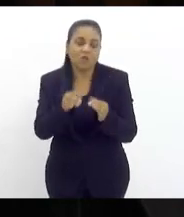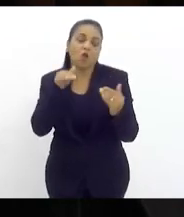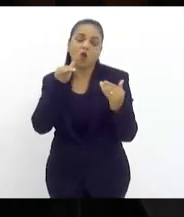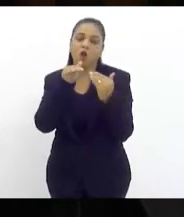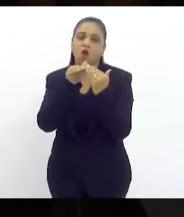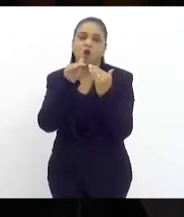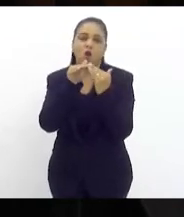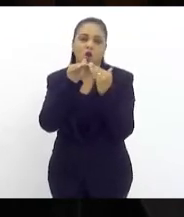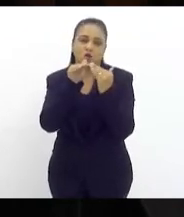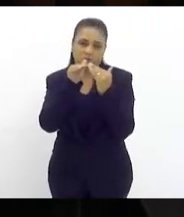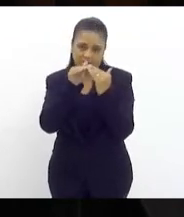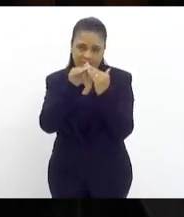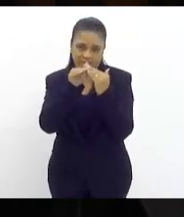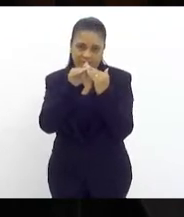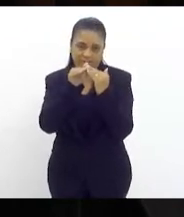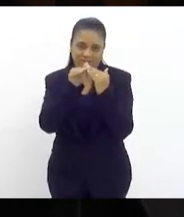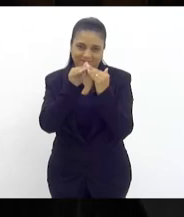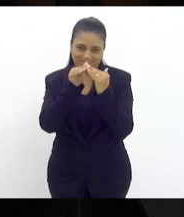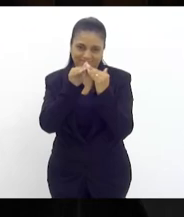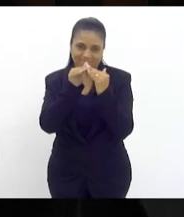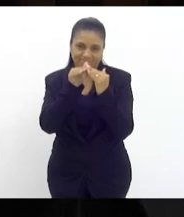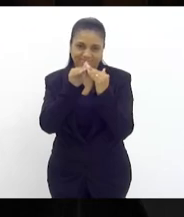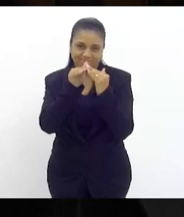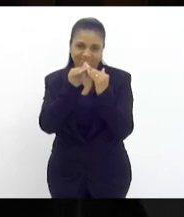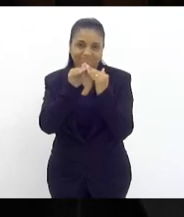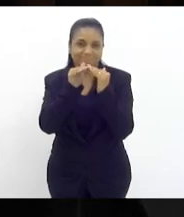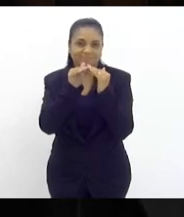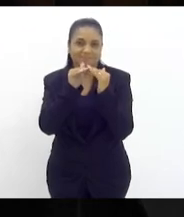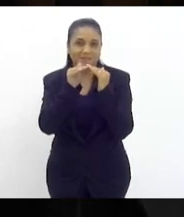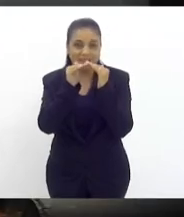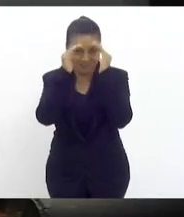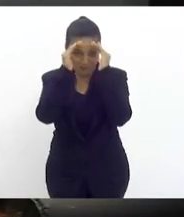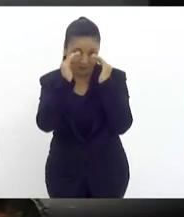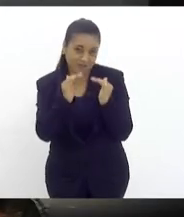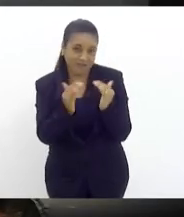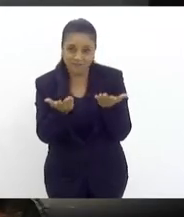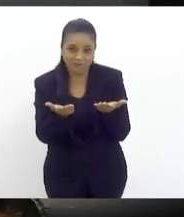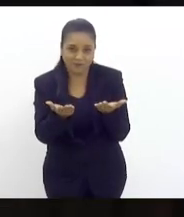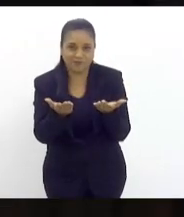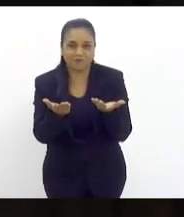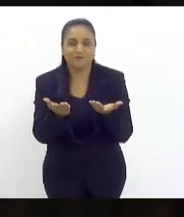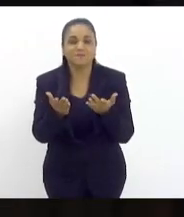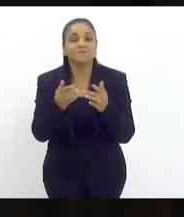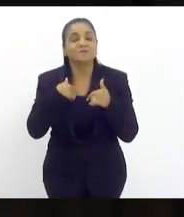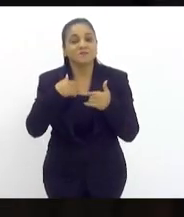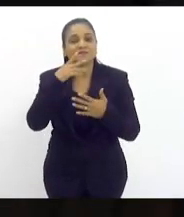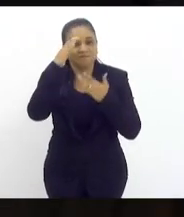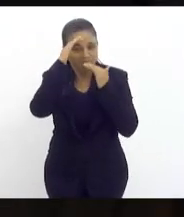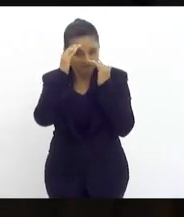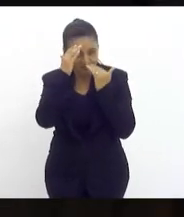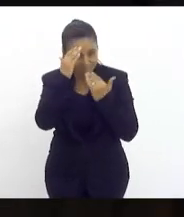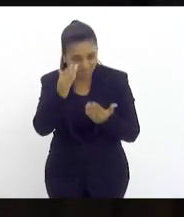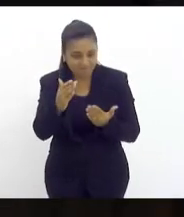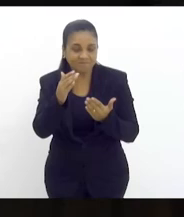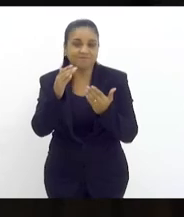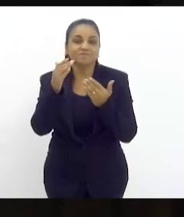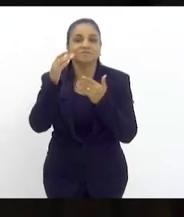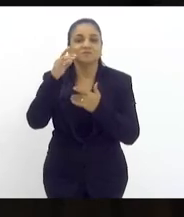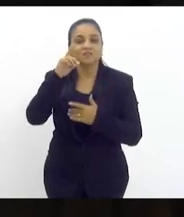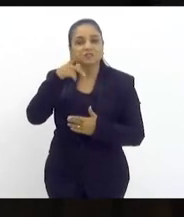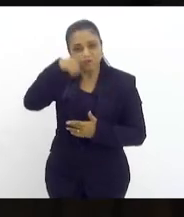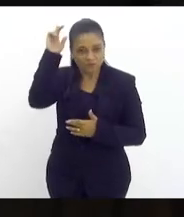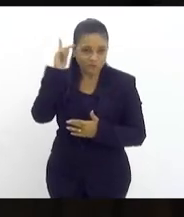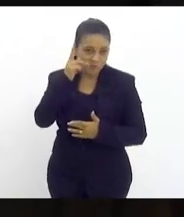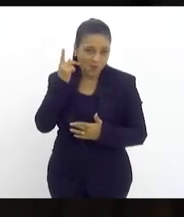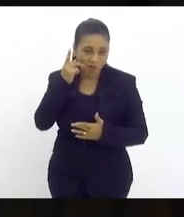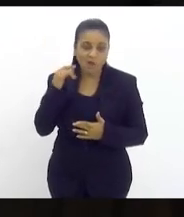concordância plena, ampla e restrita. Agradecendo ao deputado Luiz Paulo, dizendo aqui que uma das coisas